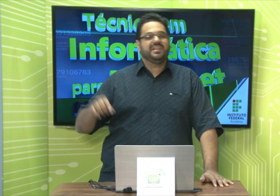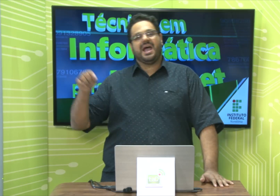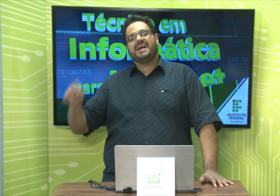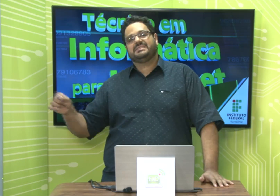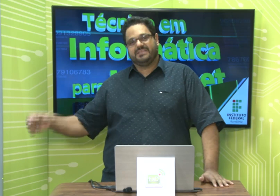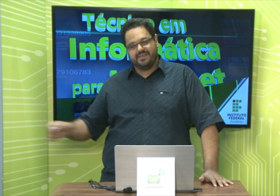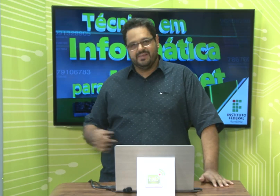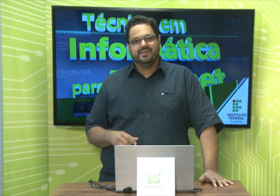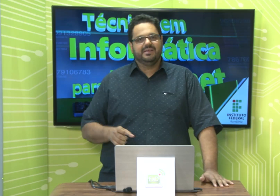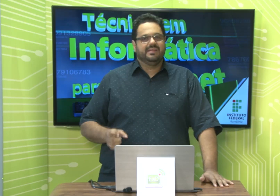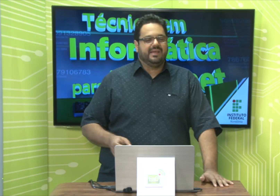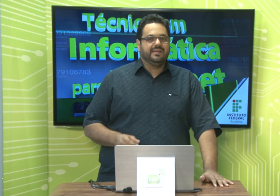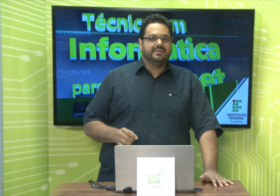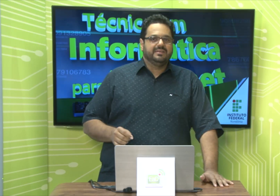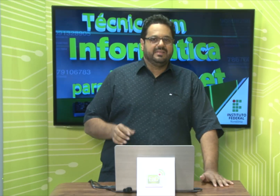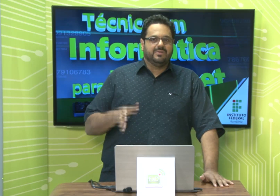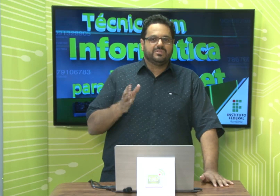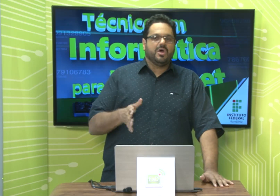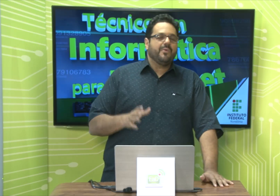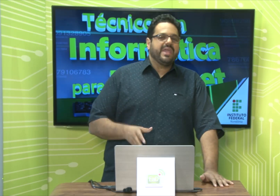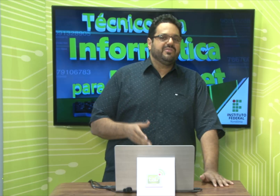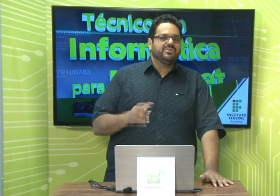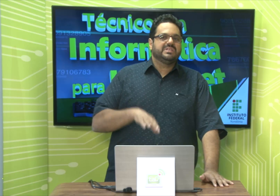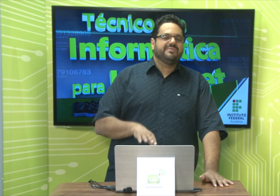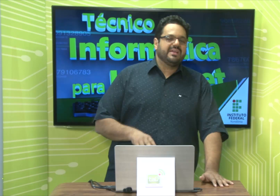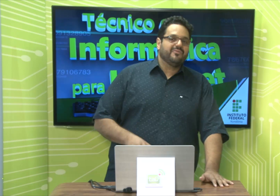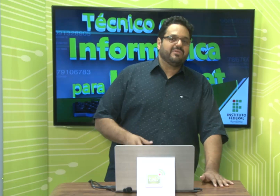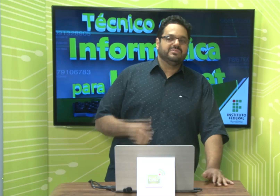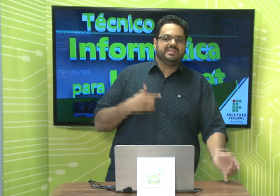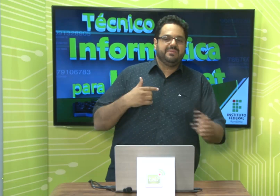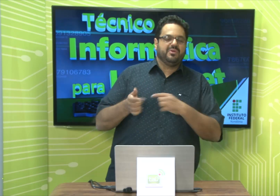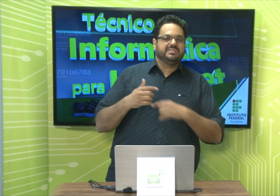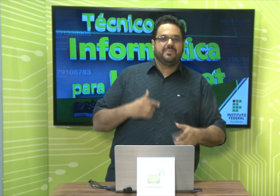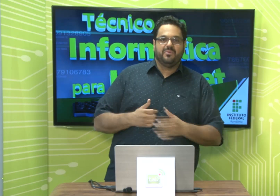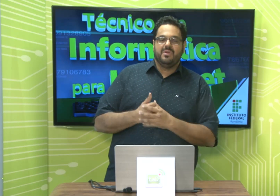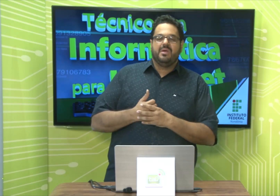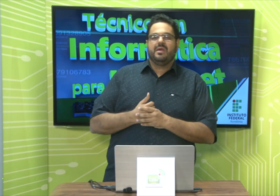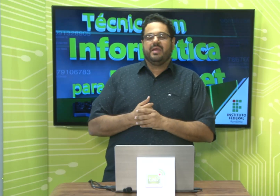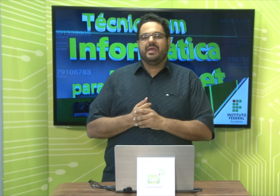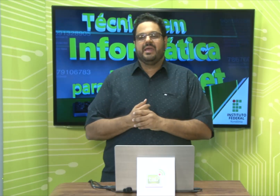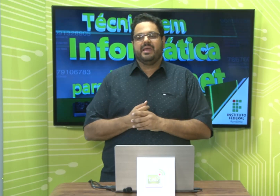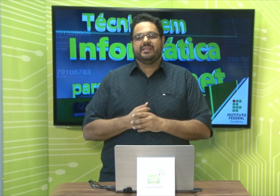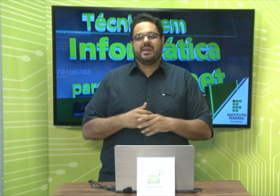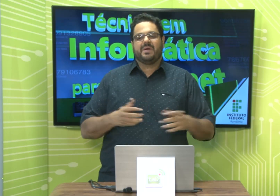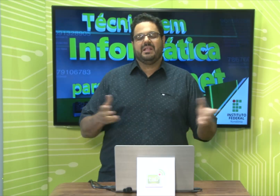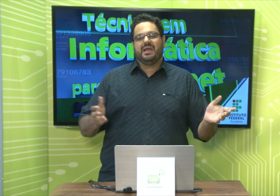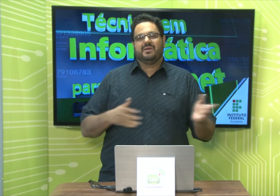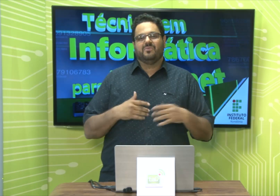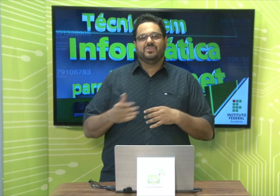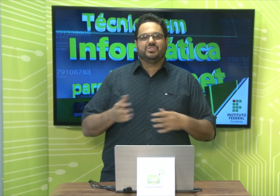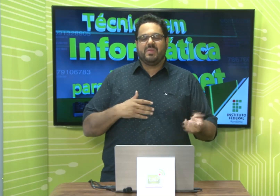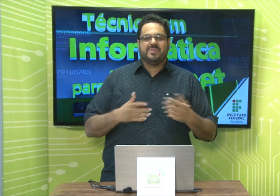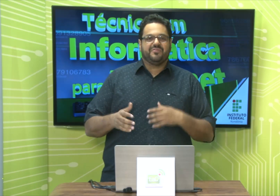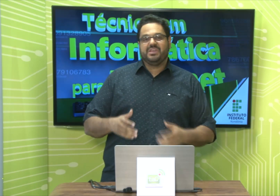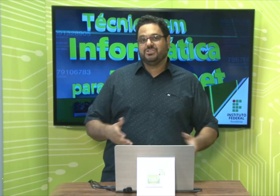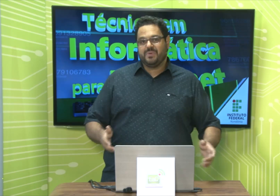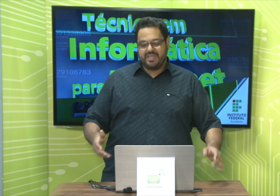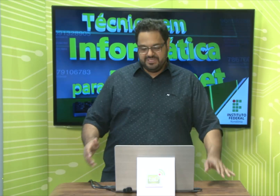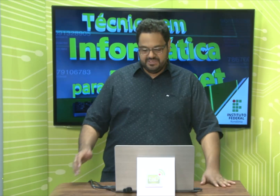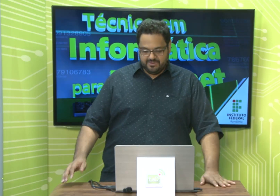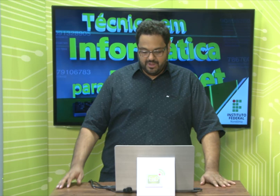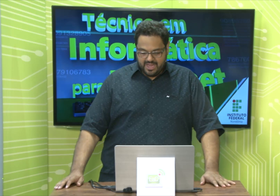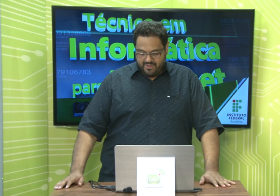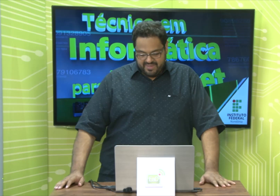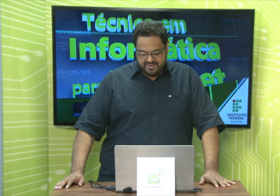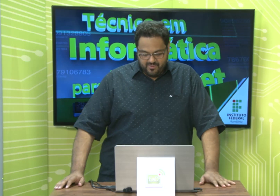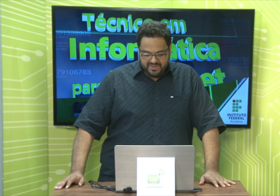BGN AC, né? Então, só o N você não vai conseguir, por exemplo, trabalhar com streaming de vídeo numa